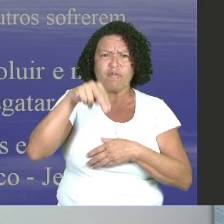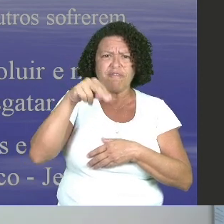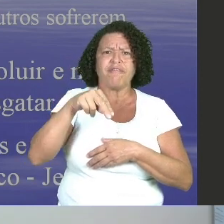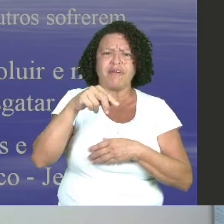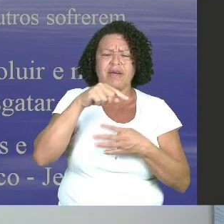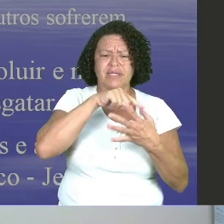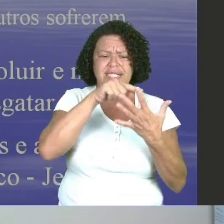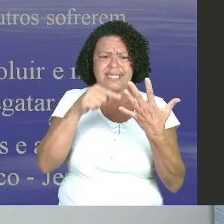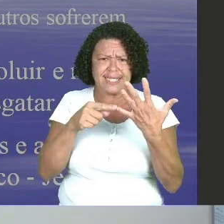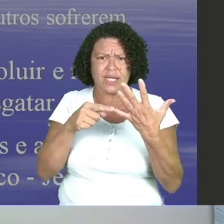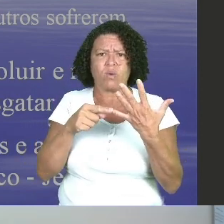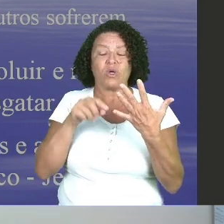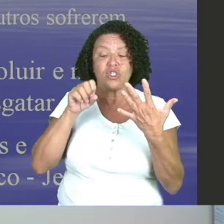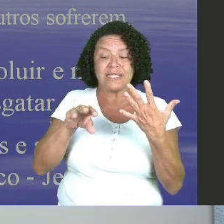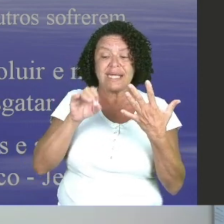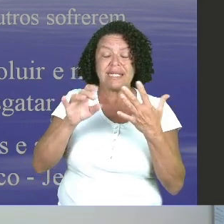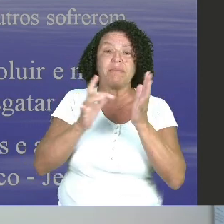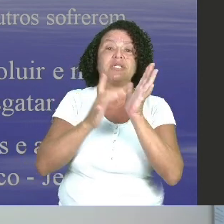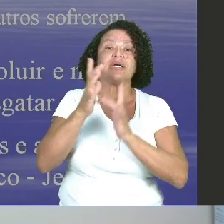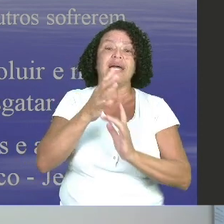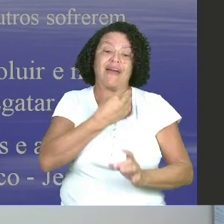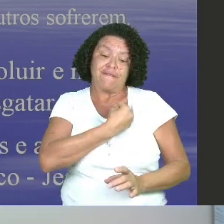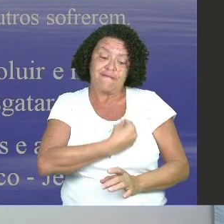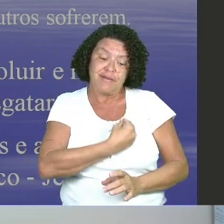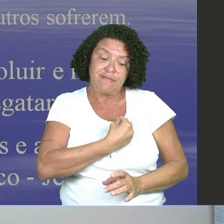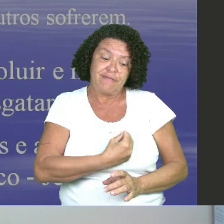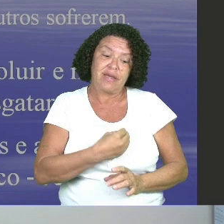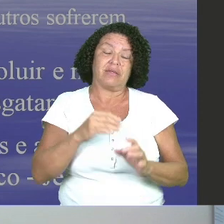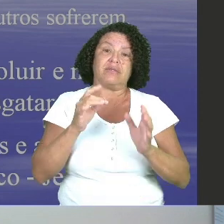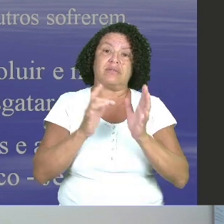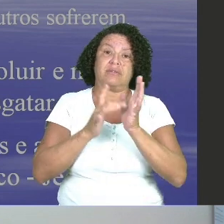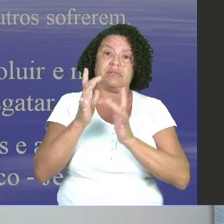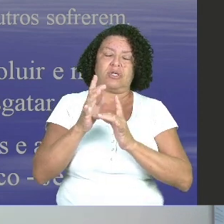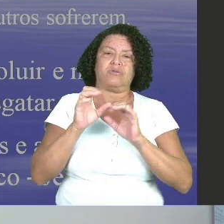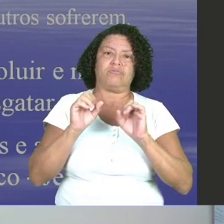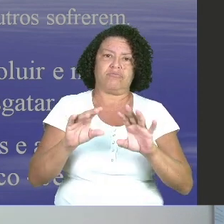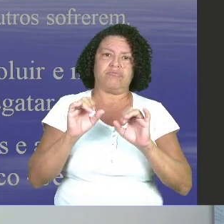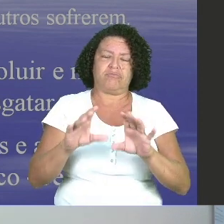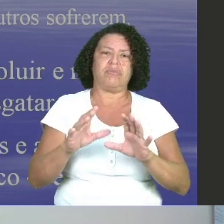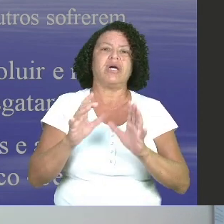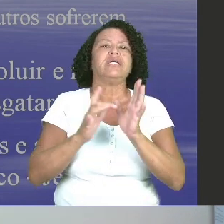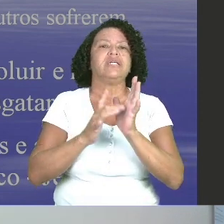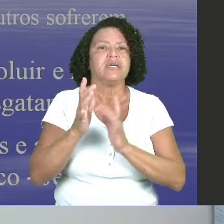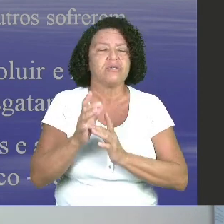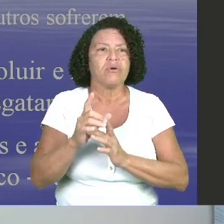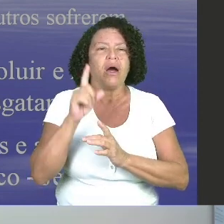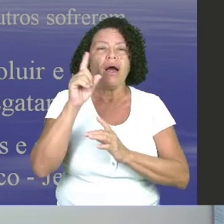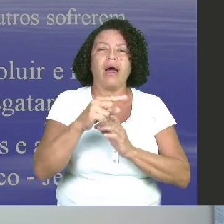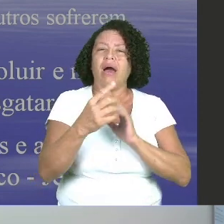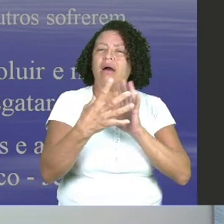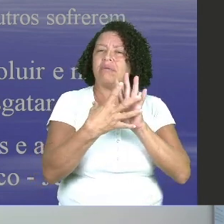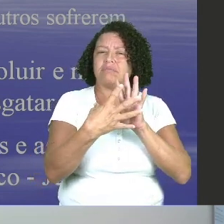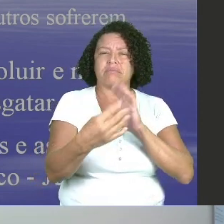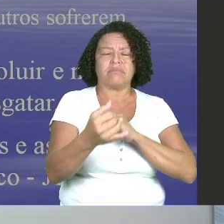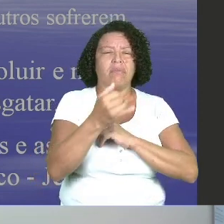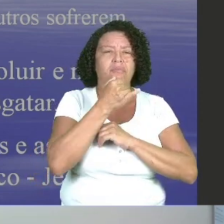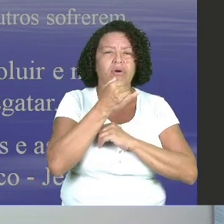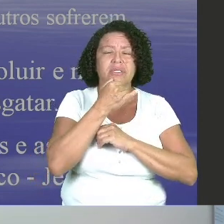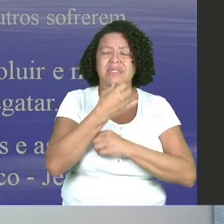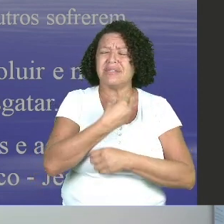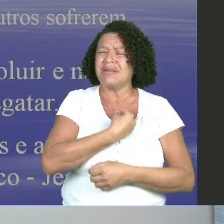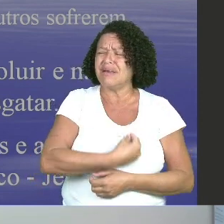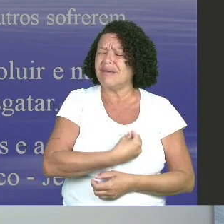os ensinamentos de Jesus. Vivenciar os ensinamentos de Jesus. Jesus foi o exemplo vivo que dá para